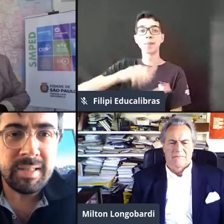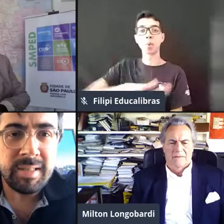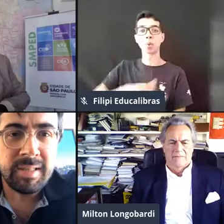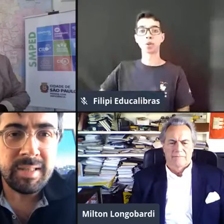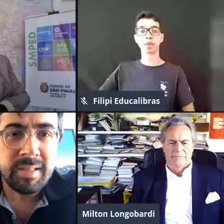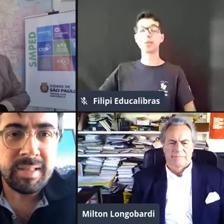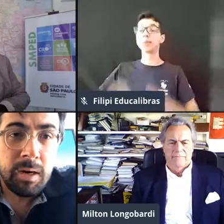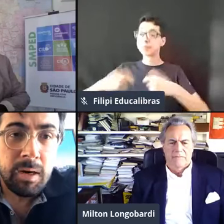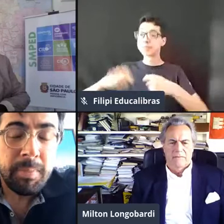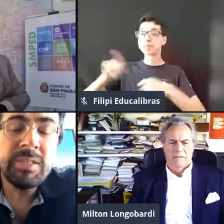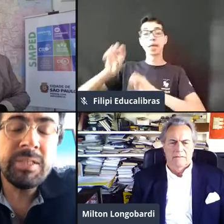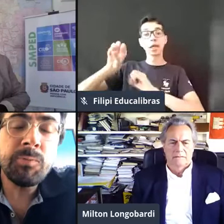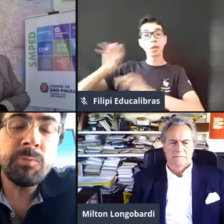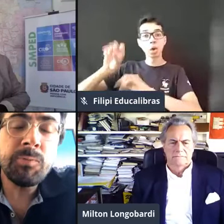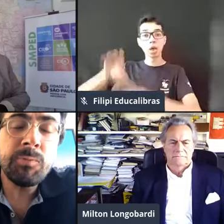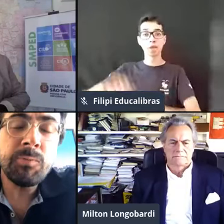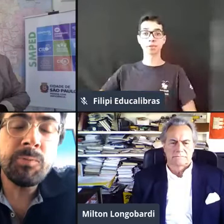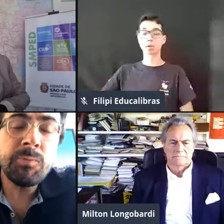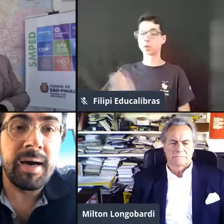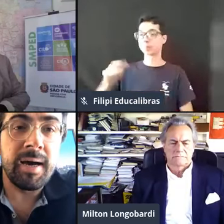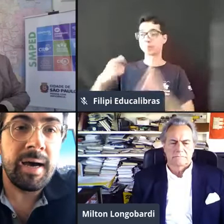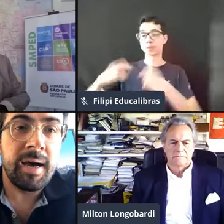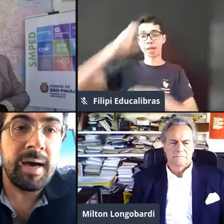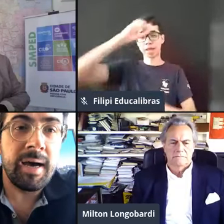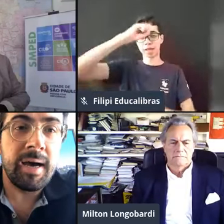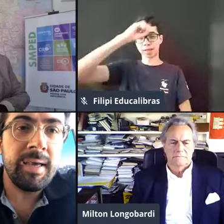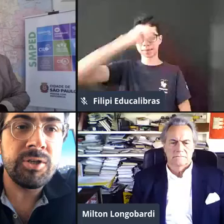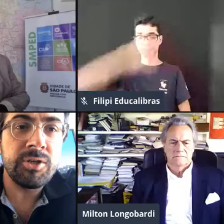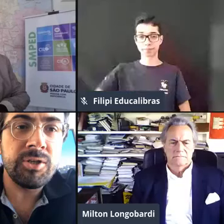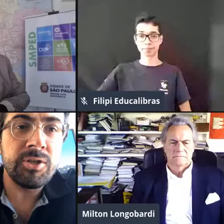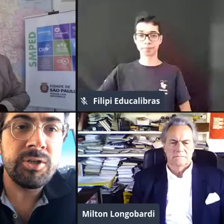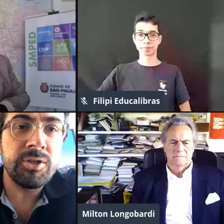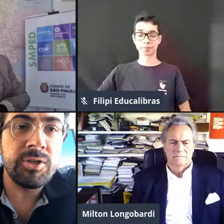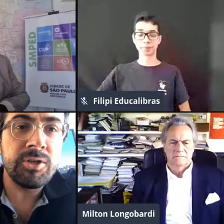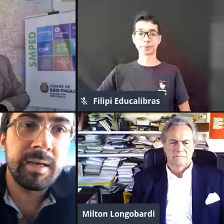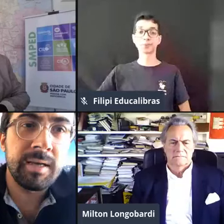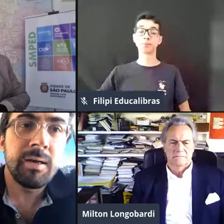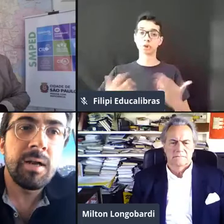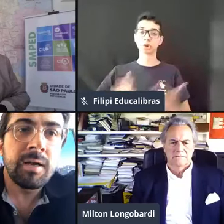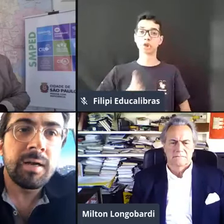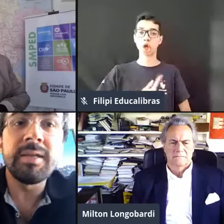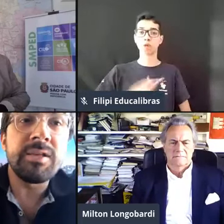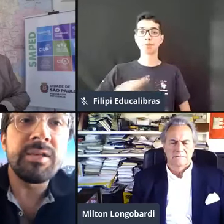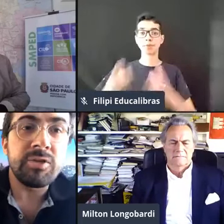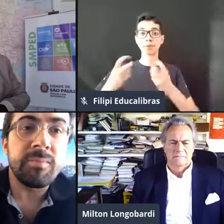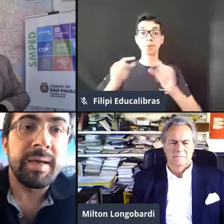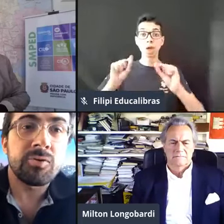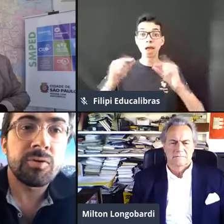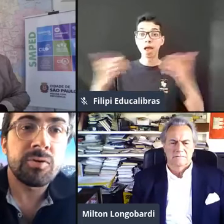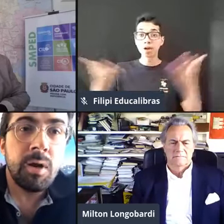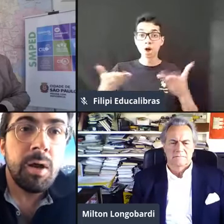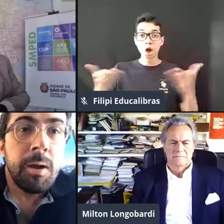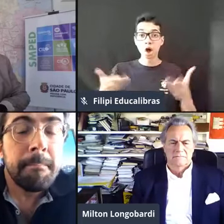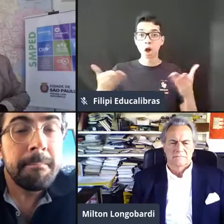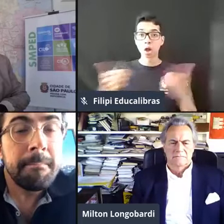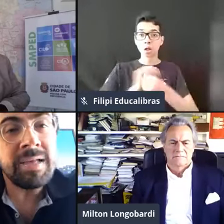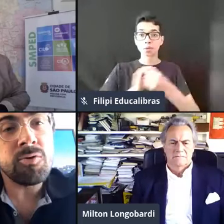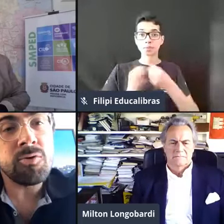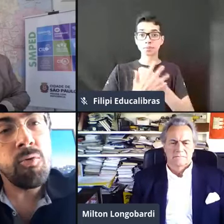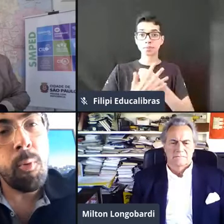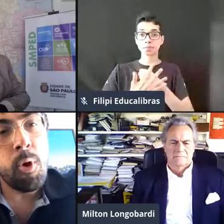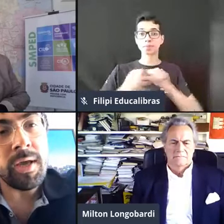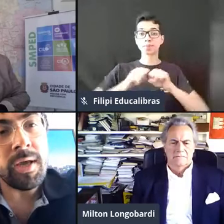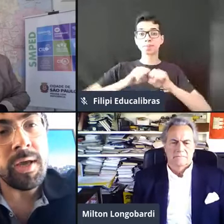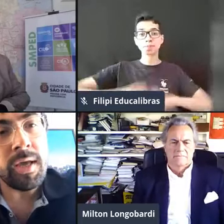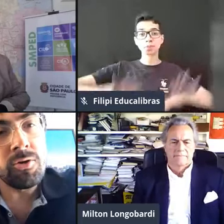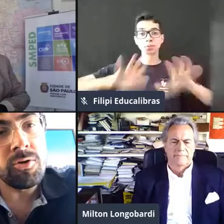num pós-pandemia, aí a gente vai ver que o lojista vai ter condição de fazer grandes investimentos. Mas com um